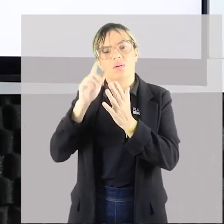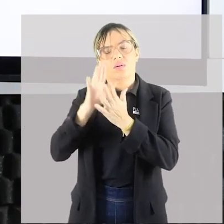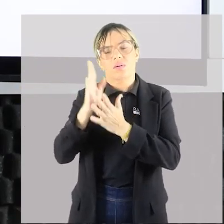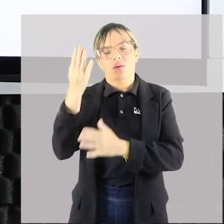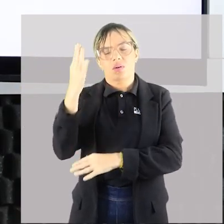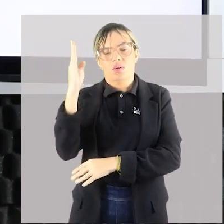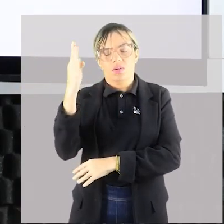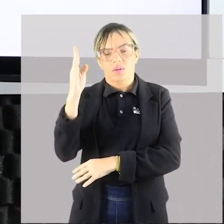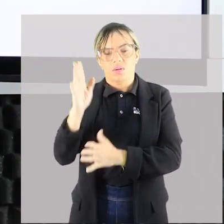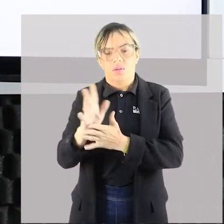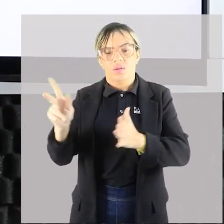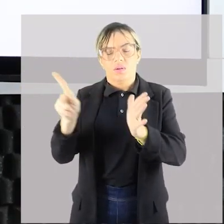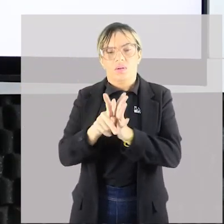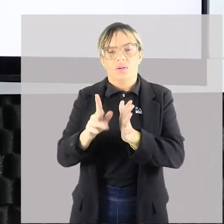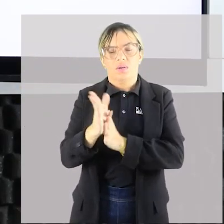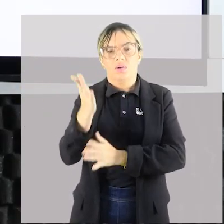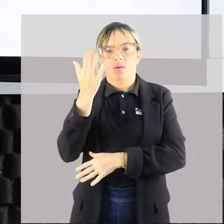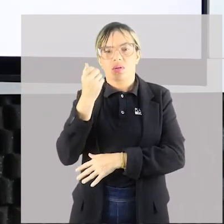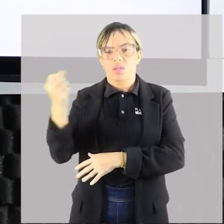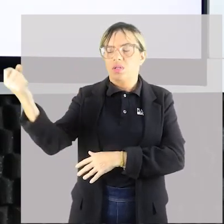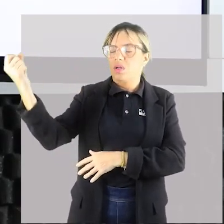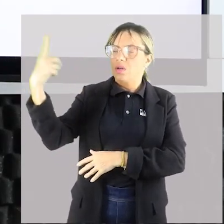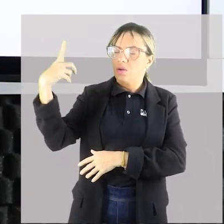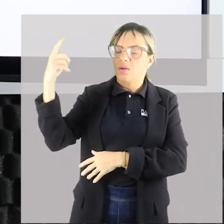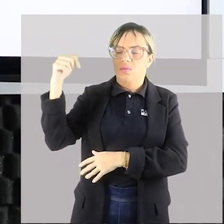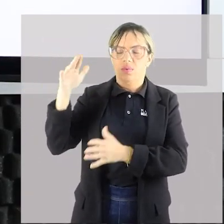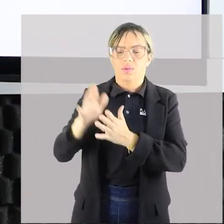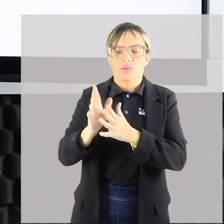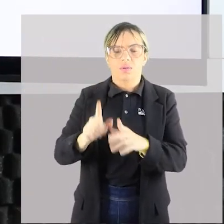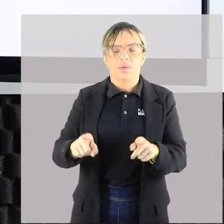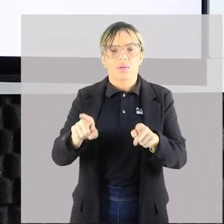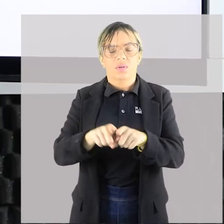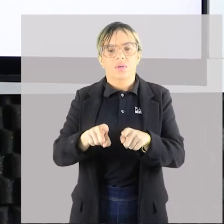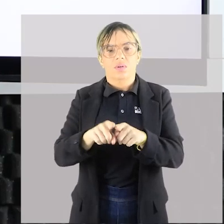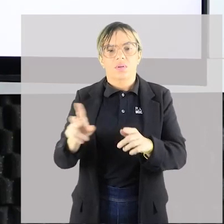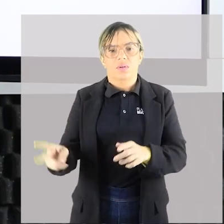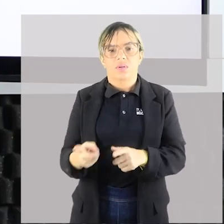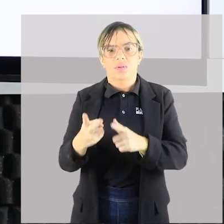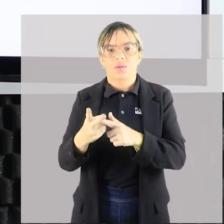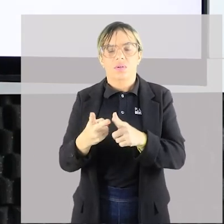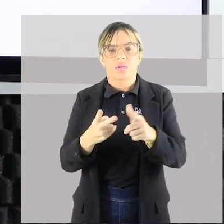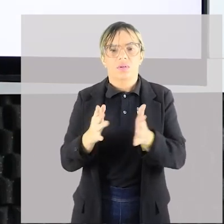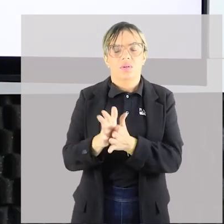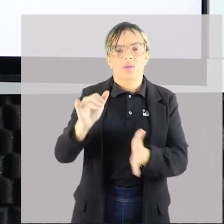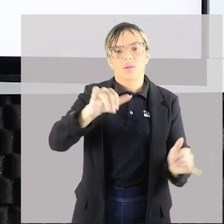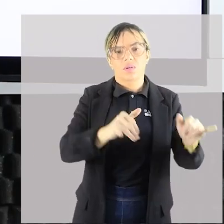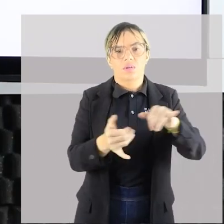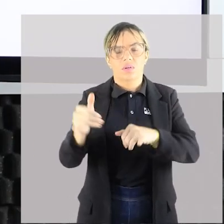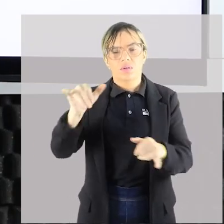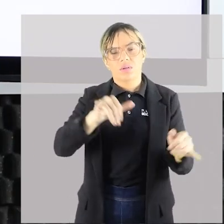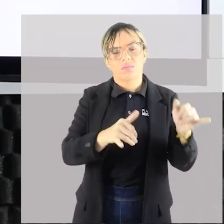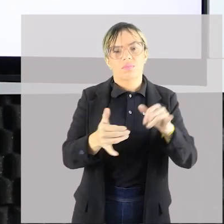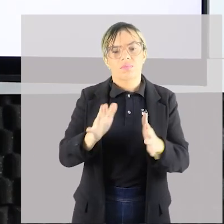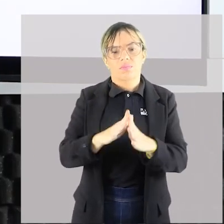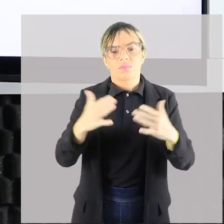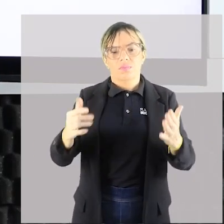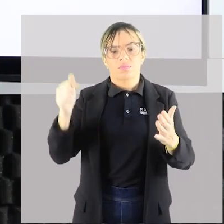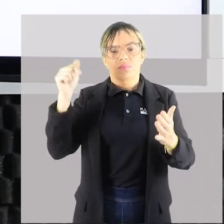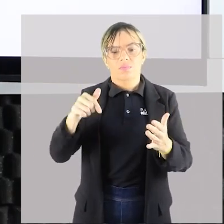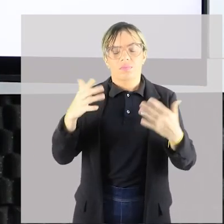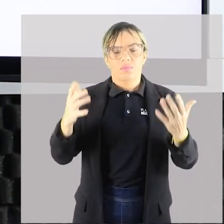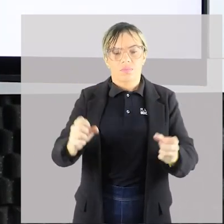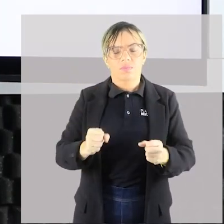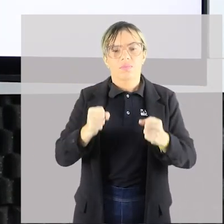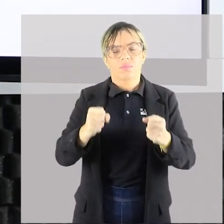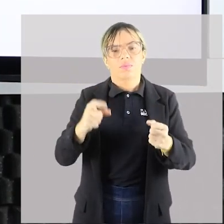seja, produzem seu próprio alimento através da luz, ou elas podem fazer quimiossíntese, tá? Nesse